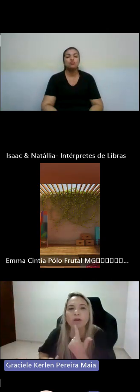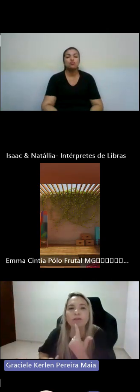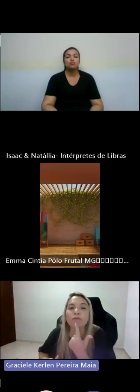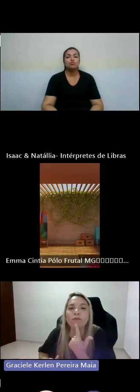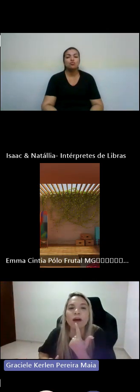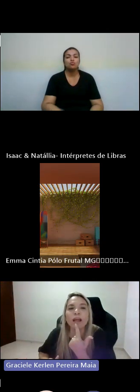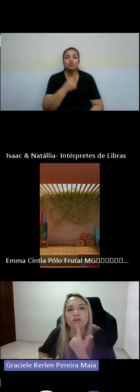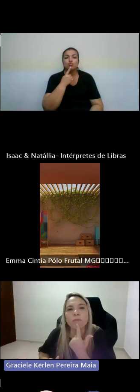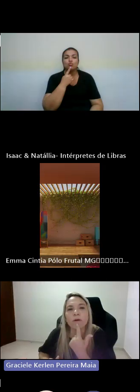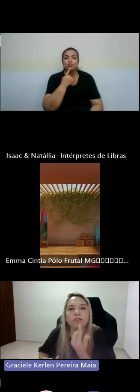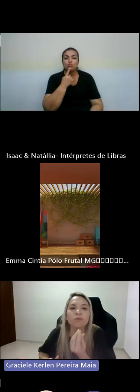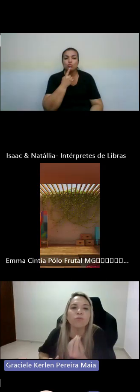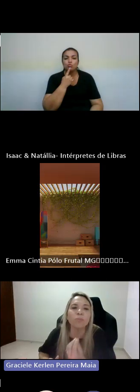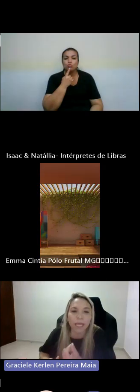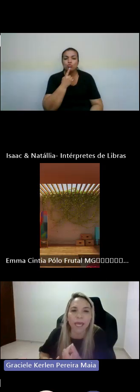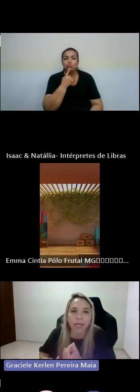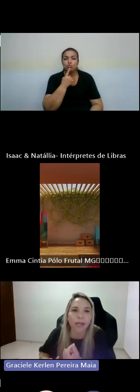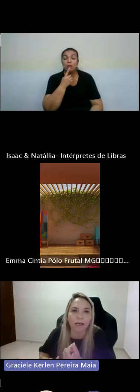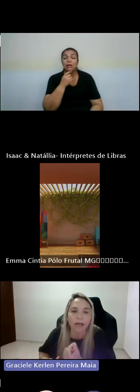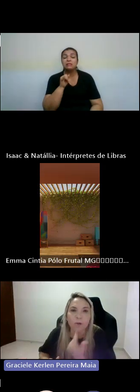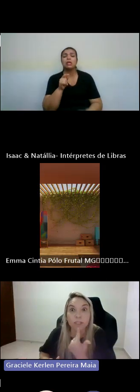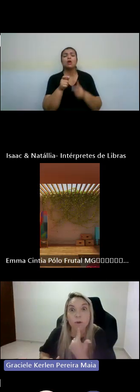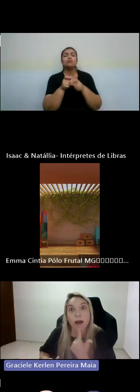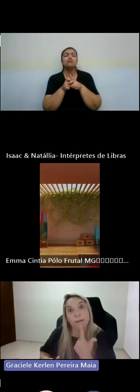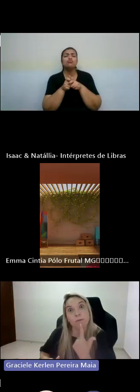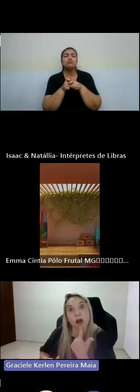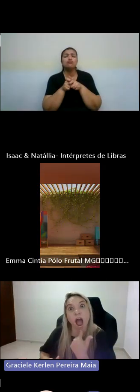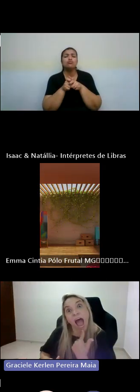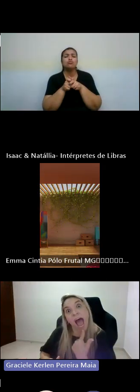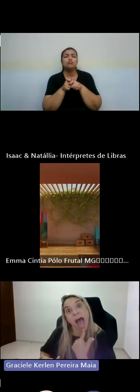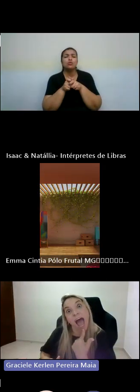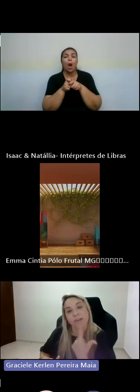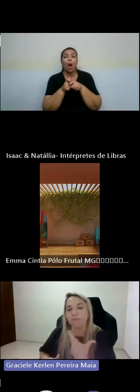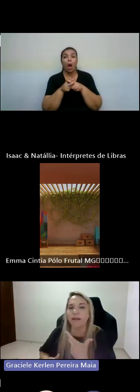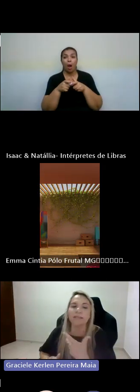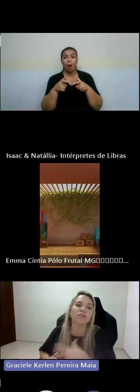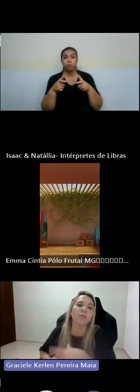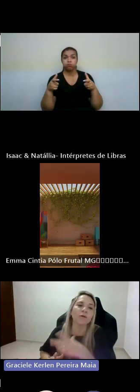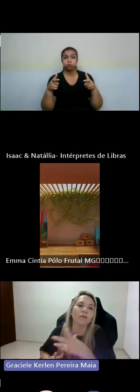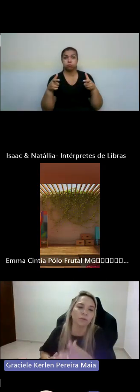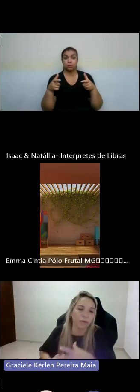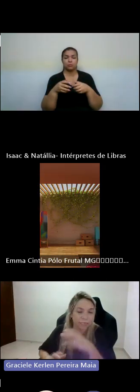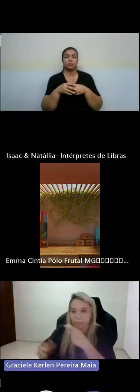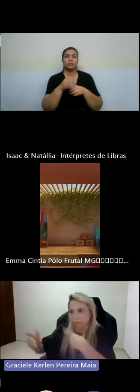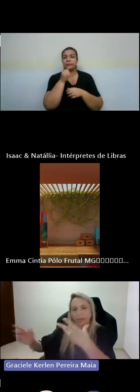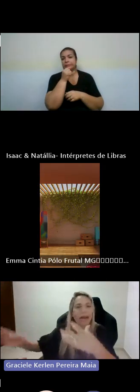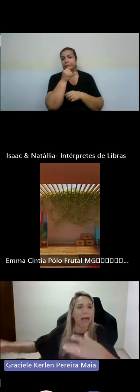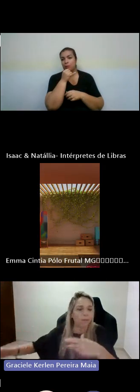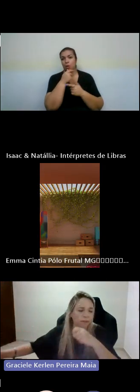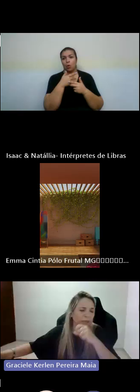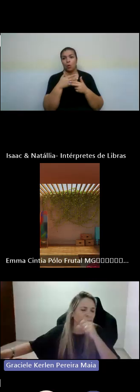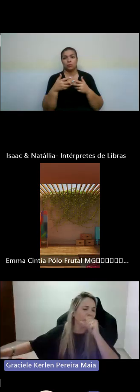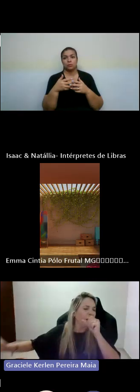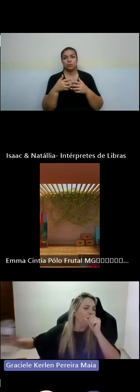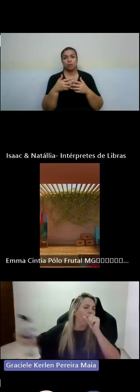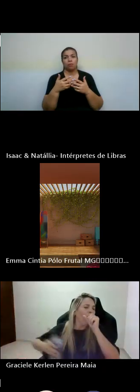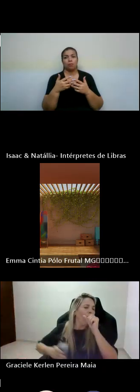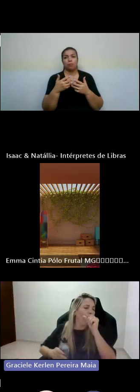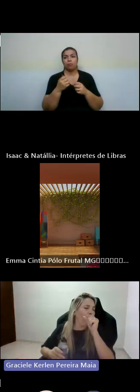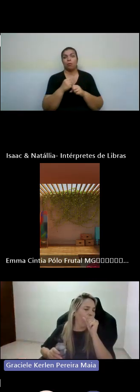é quando eu vou falar de alguma coisa muito pequena. Quando eu abro a boca, eu vou falar às vezes de alguma coisa muito grande. Claro que